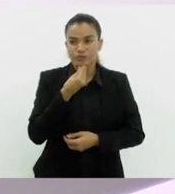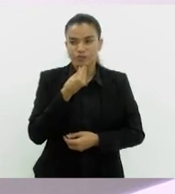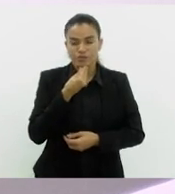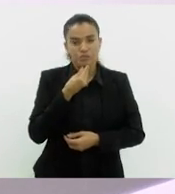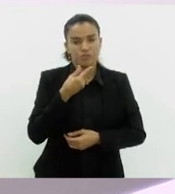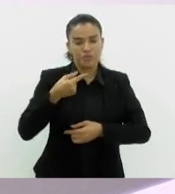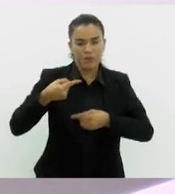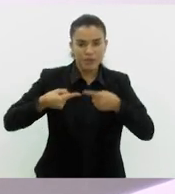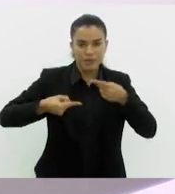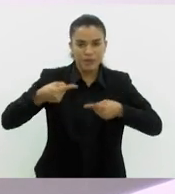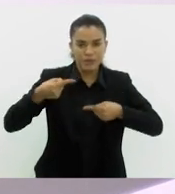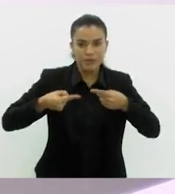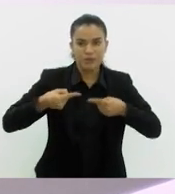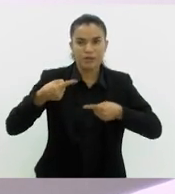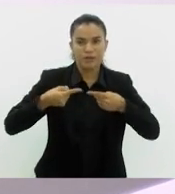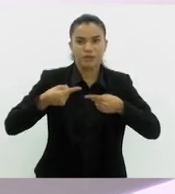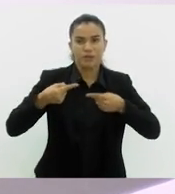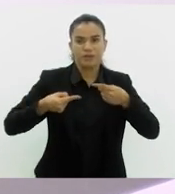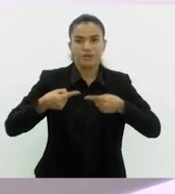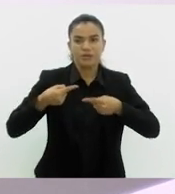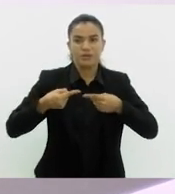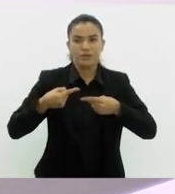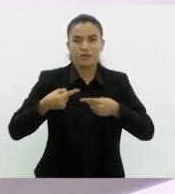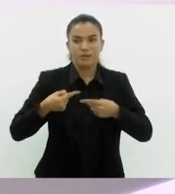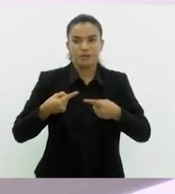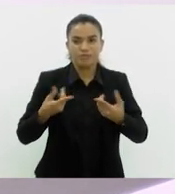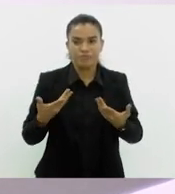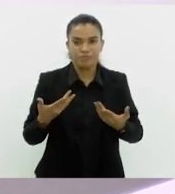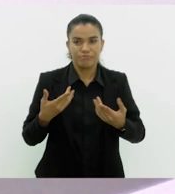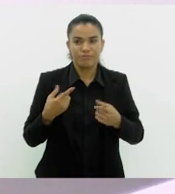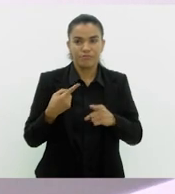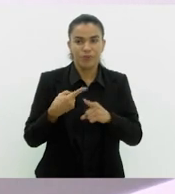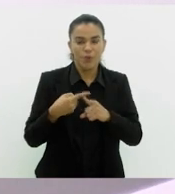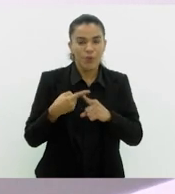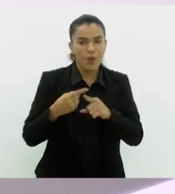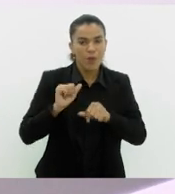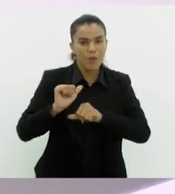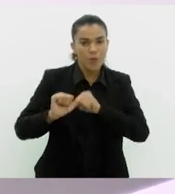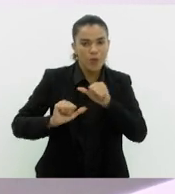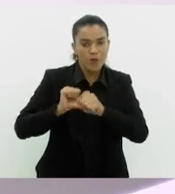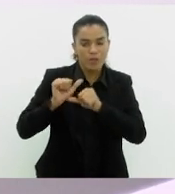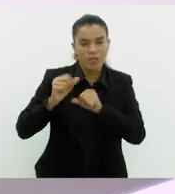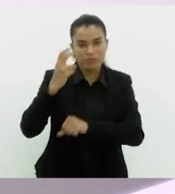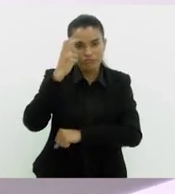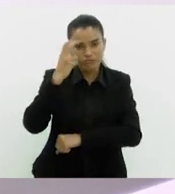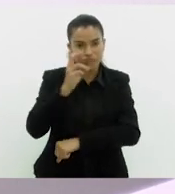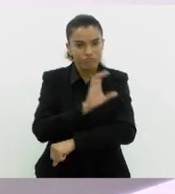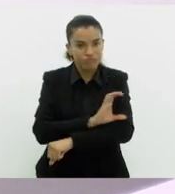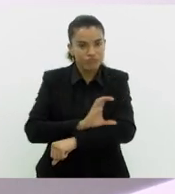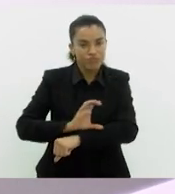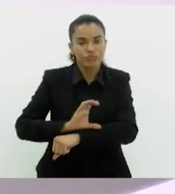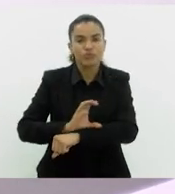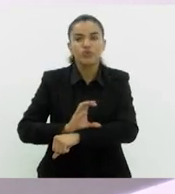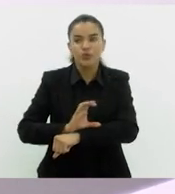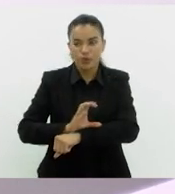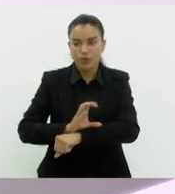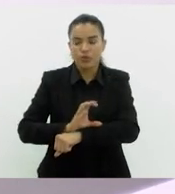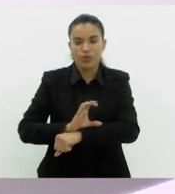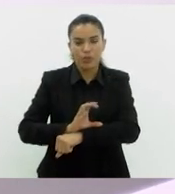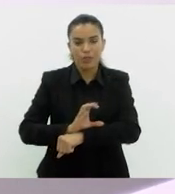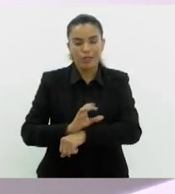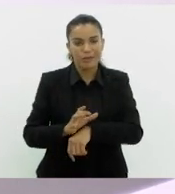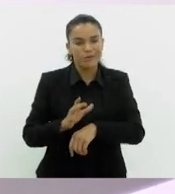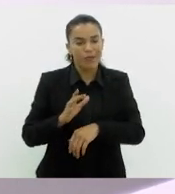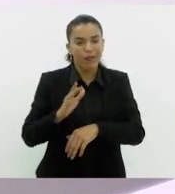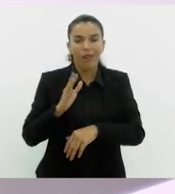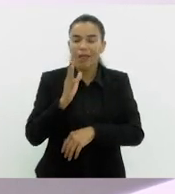essa discussão, para esse debate, porque a mudança de cultura é uma coisa que acontece de forma